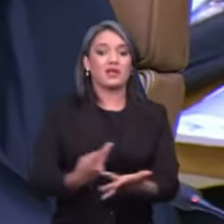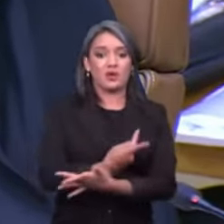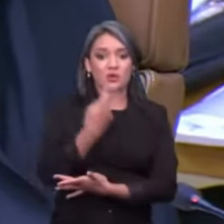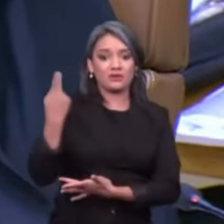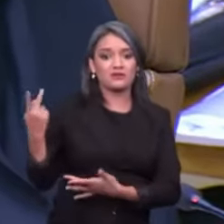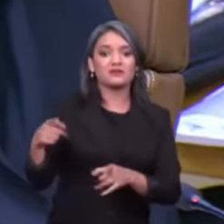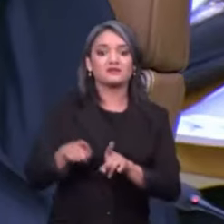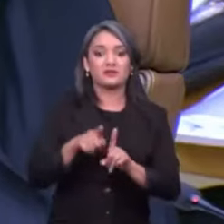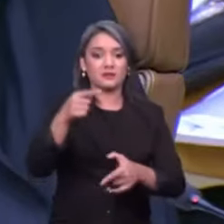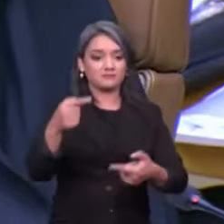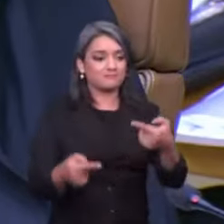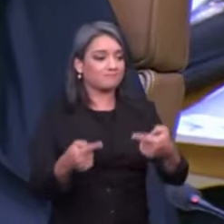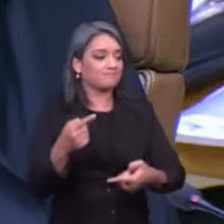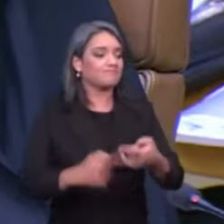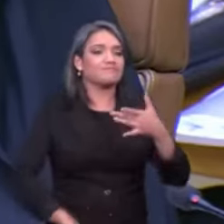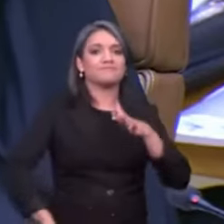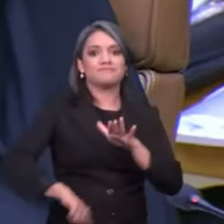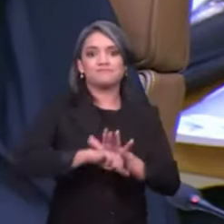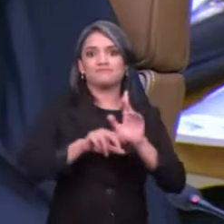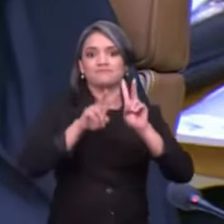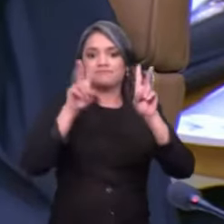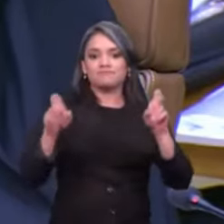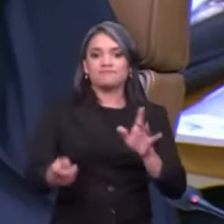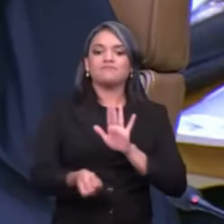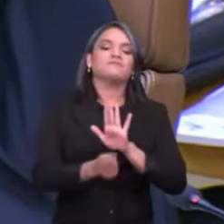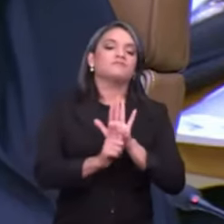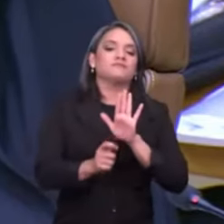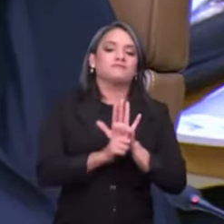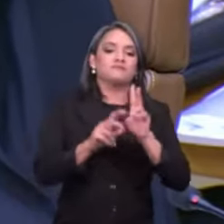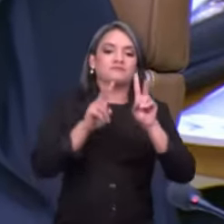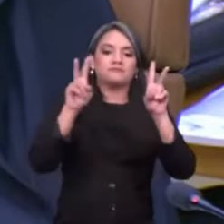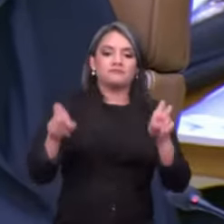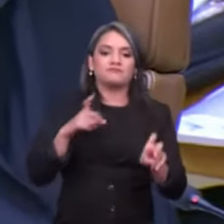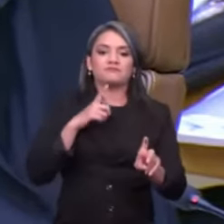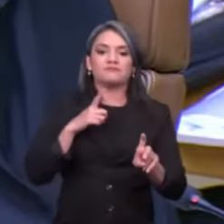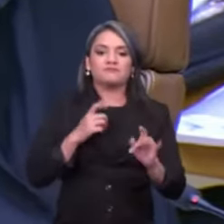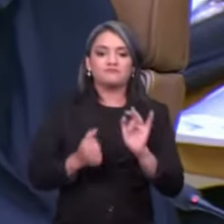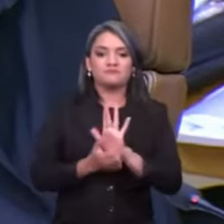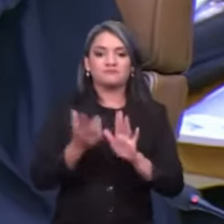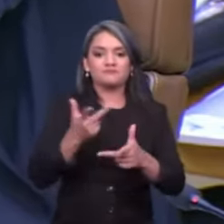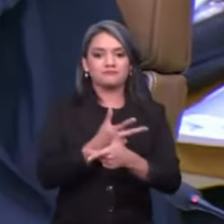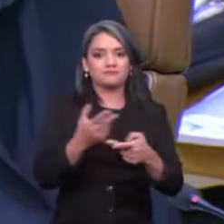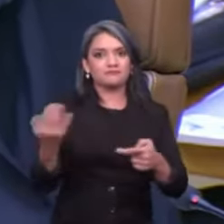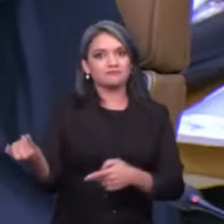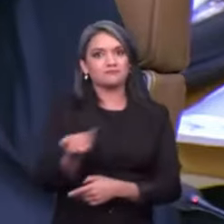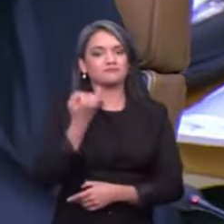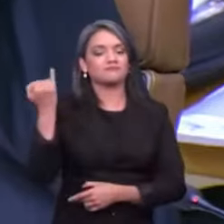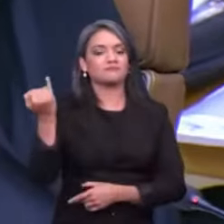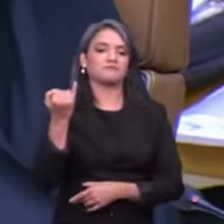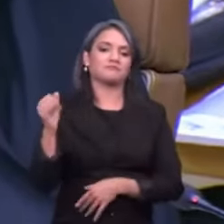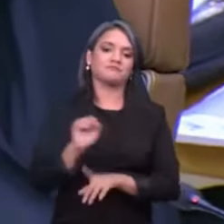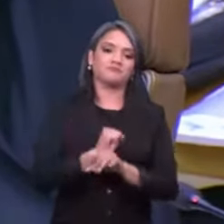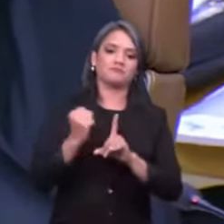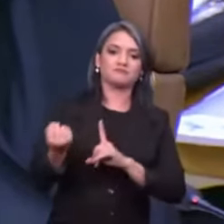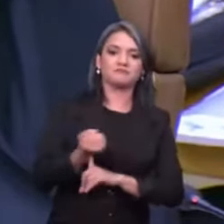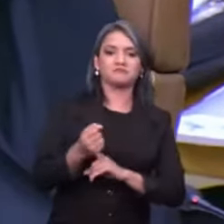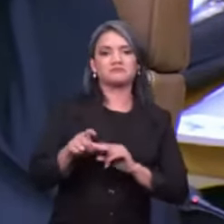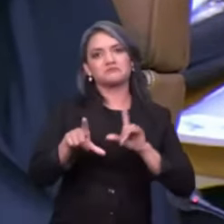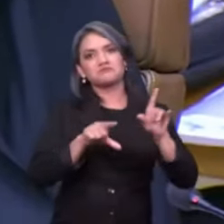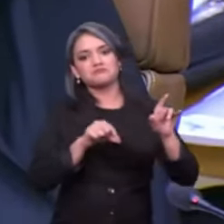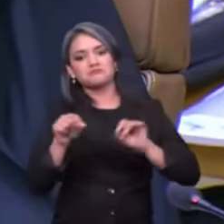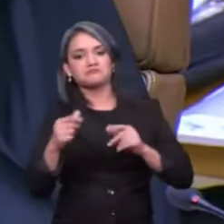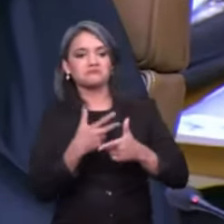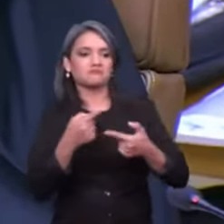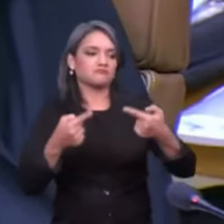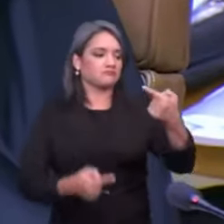desenho da política criminal em relação às drogas, matéria permeada por desacordos relevantes no seio da sociedade e por escolhas tipicamente